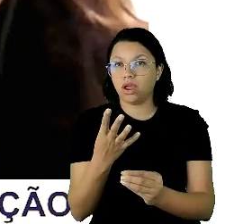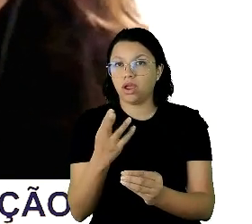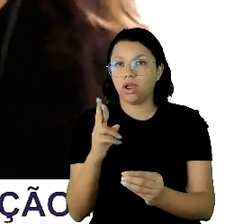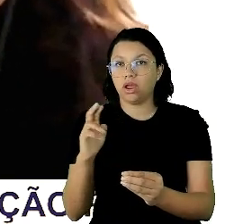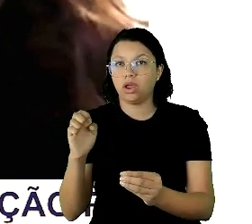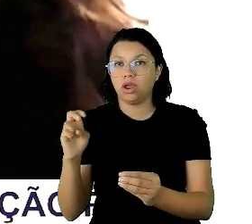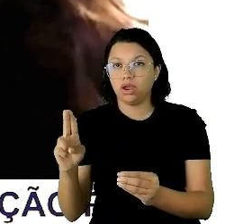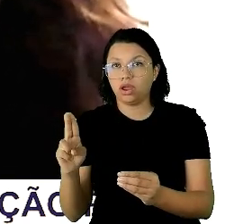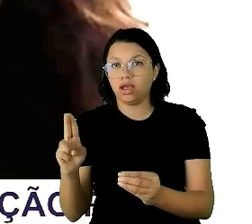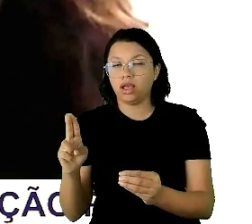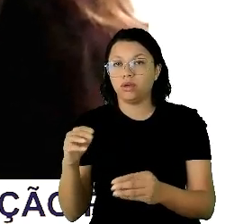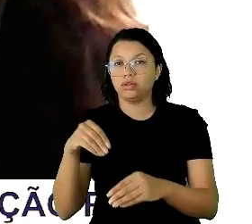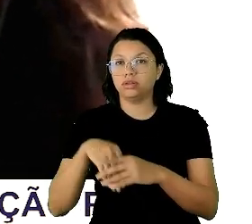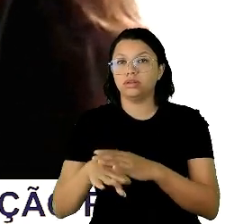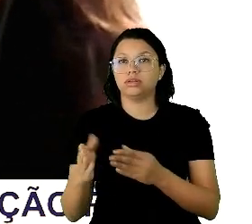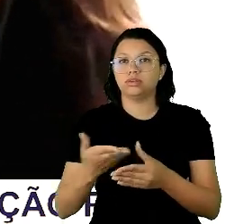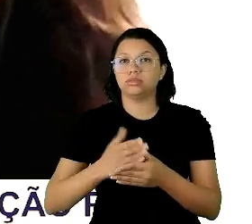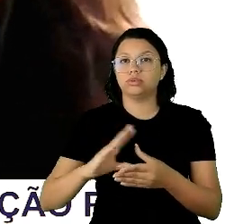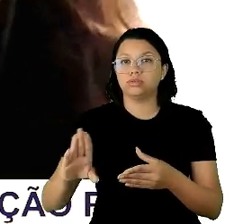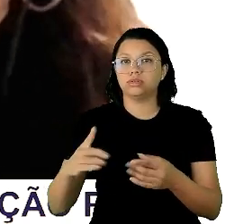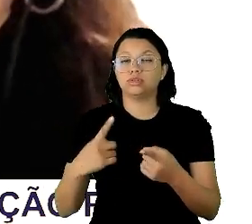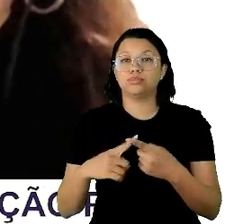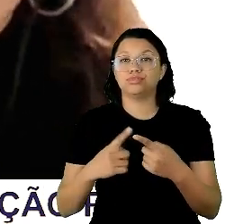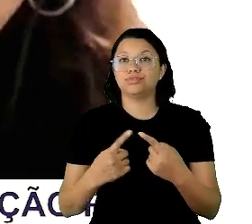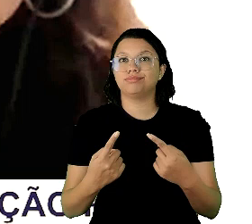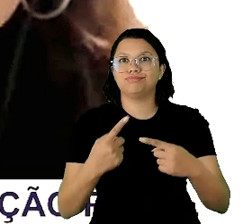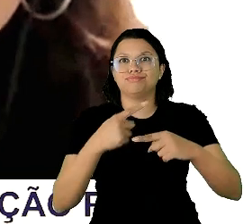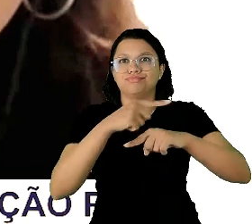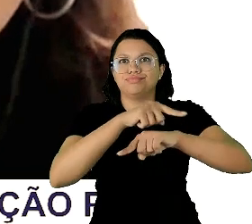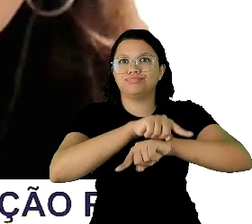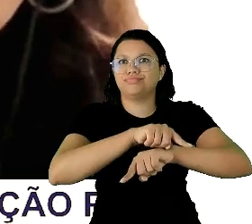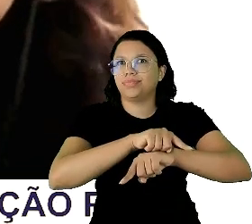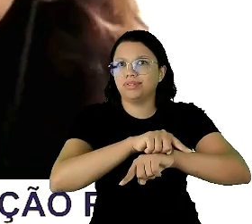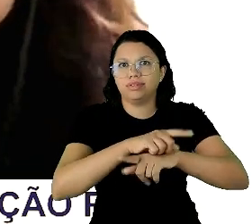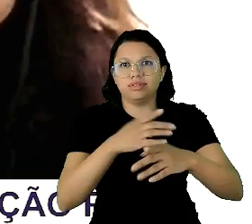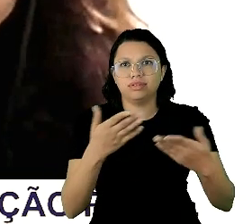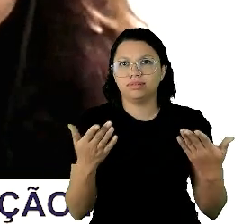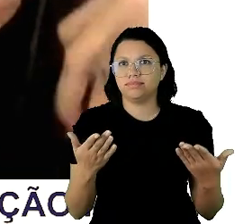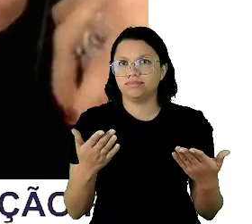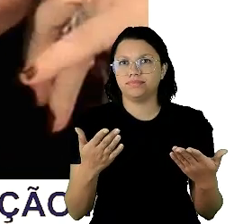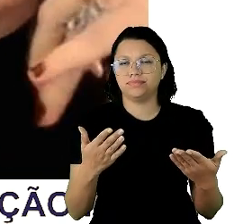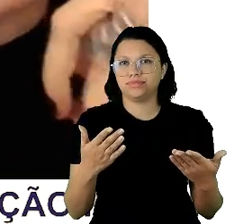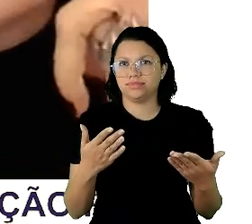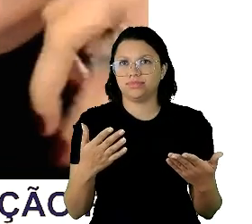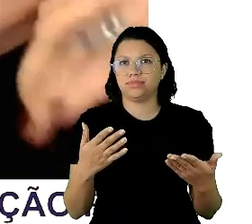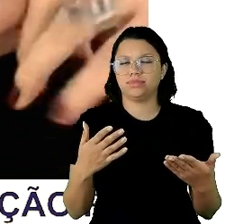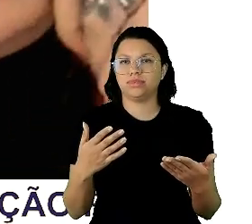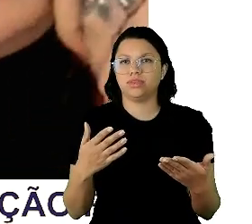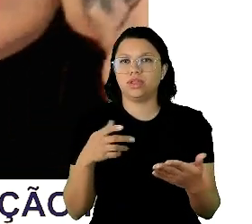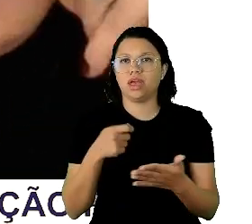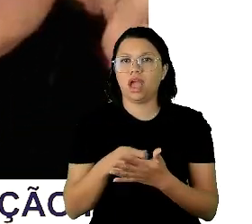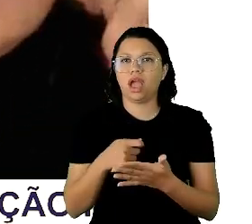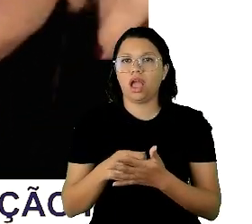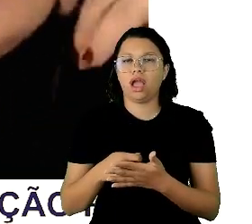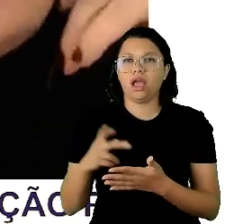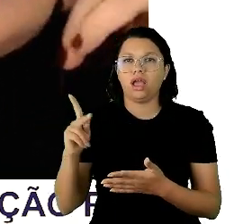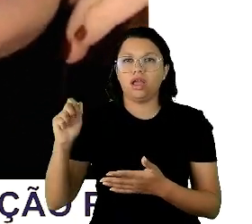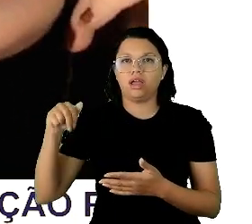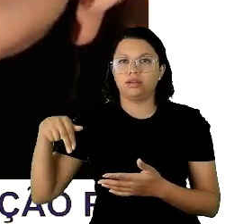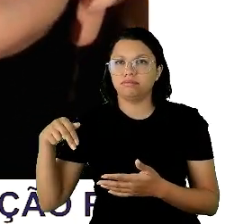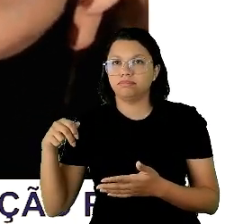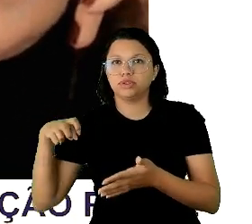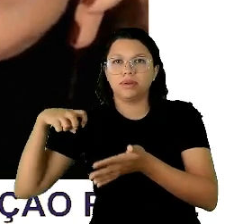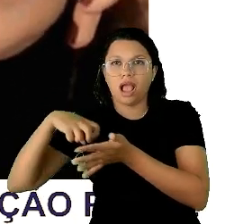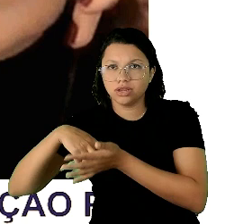que inverte totalmente a ordem, né? As medidas de cumprimento de pena facilitadoras, elas veem o